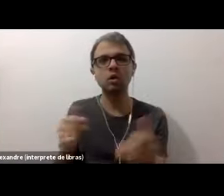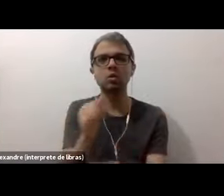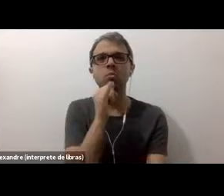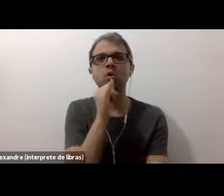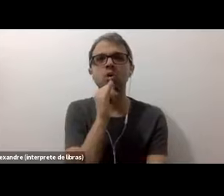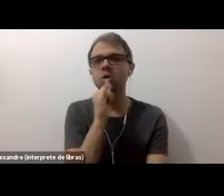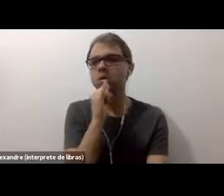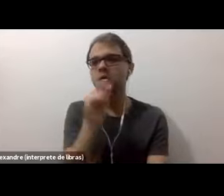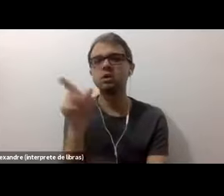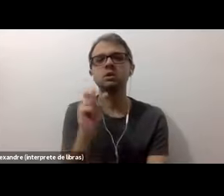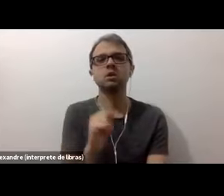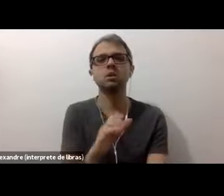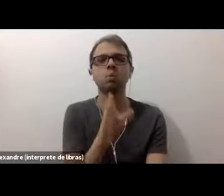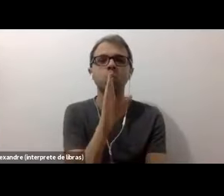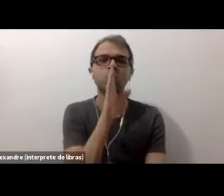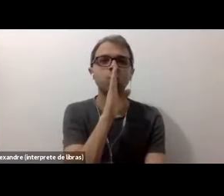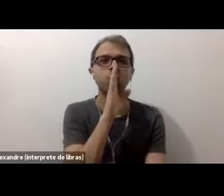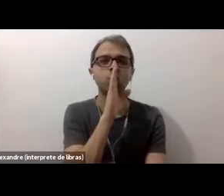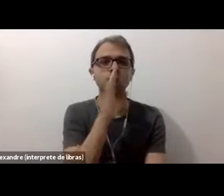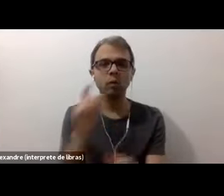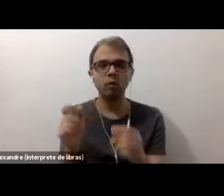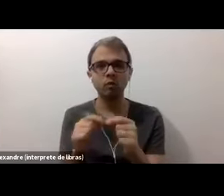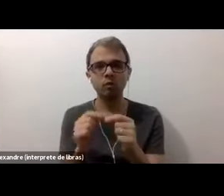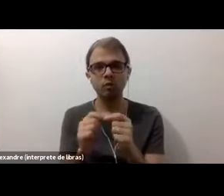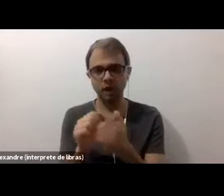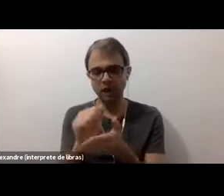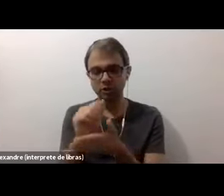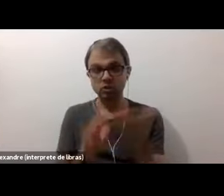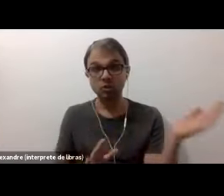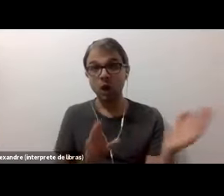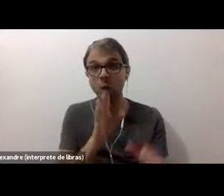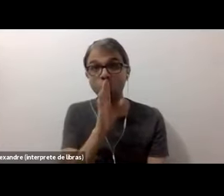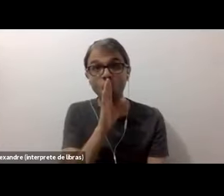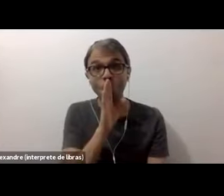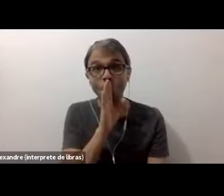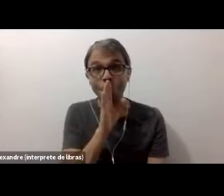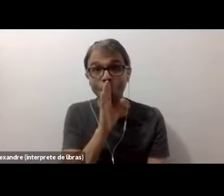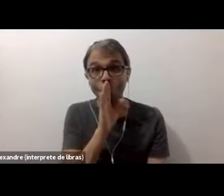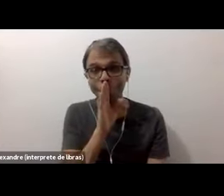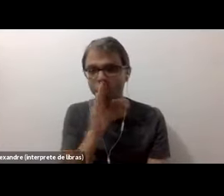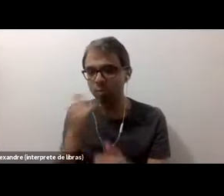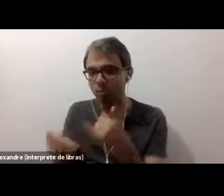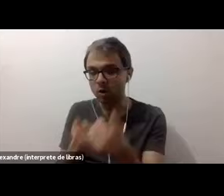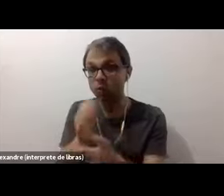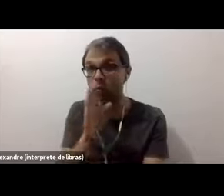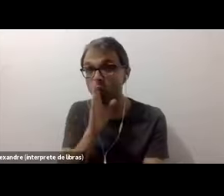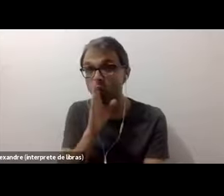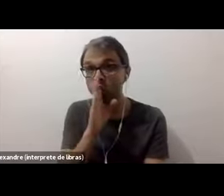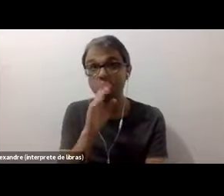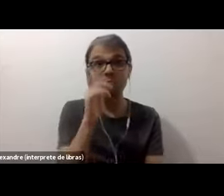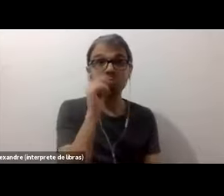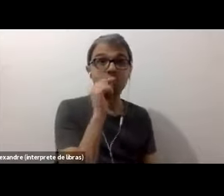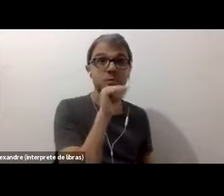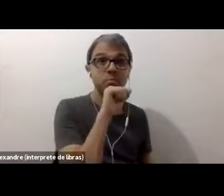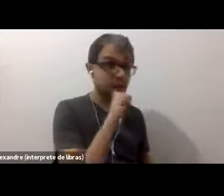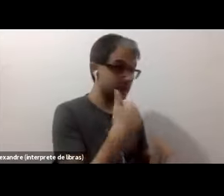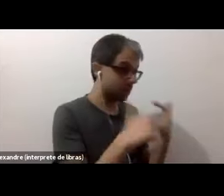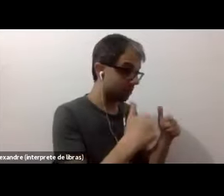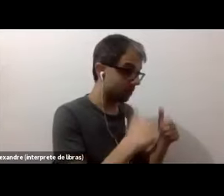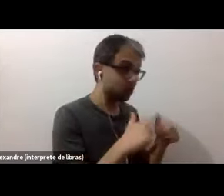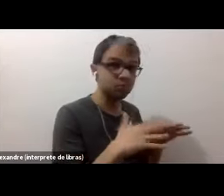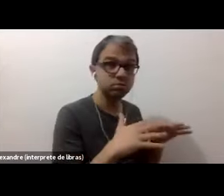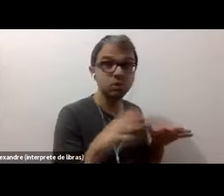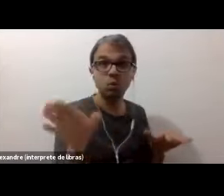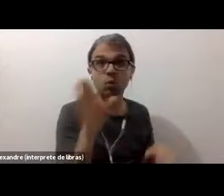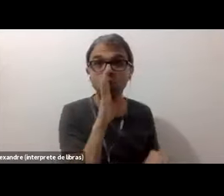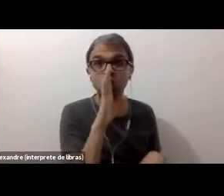2 horas fazendo uma atividade em silêncio enquanto o pai trabalha, isso merece um elogio. Fala, olha, que legal, você ficou bem,